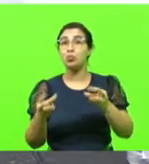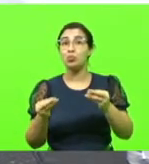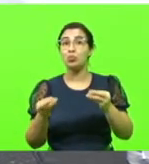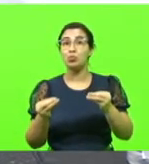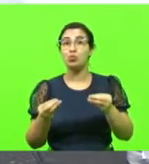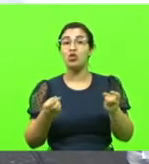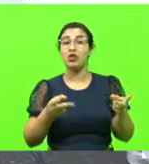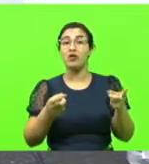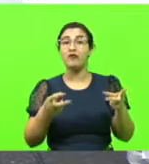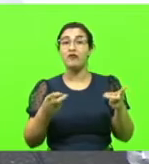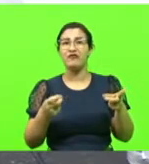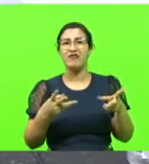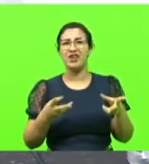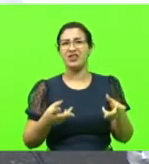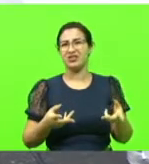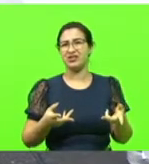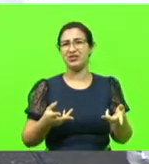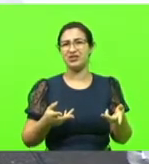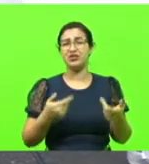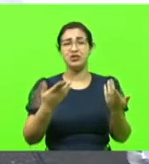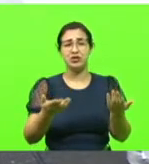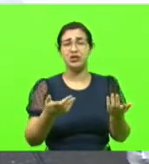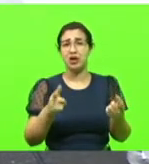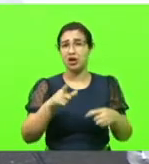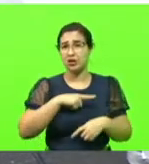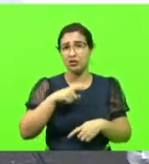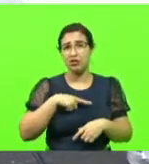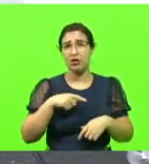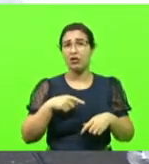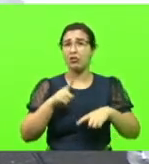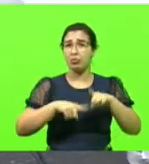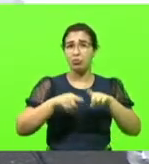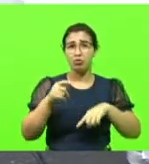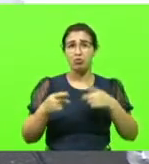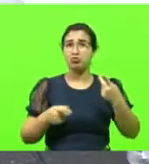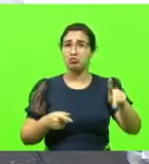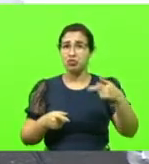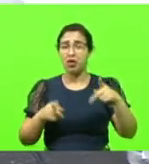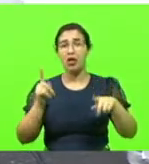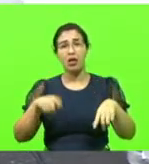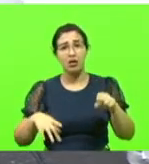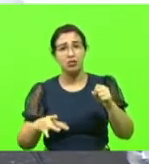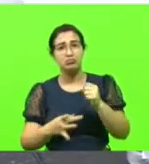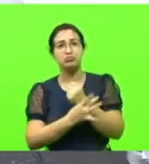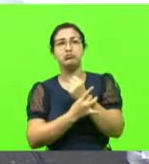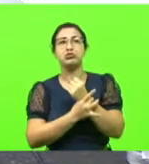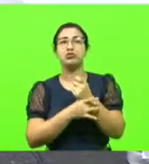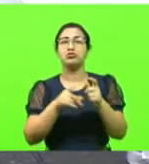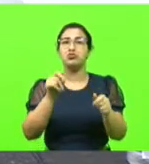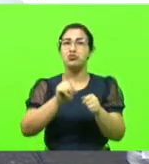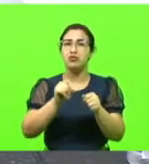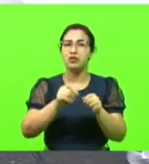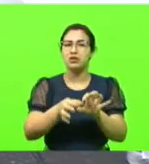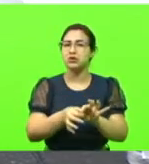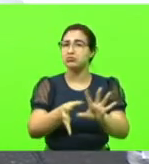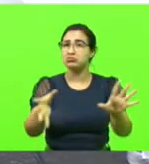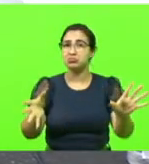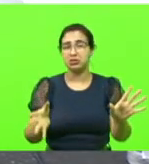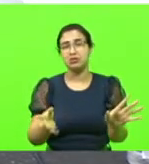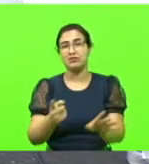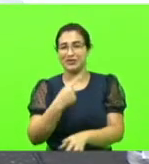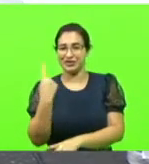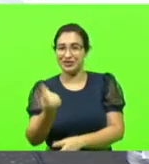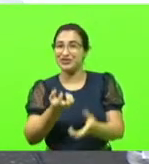leite por dia, e que tem o mercado delas, e que tem o produto delas, e que é um produto seguro que está sendo oferecido. Nós queremos que o